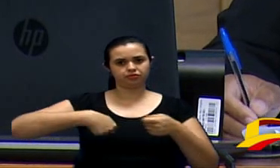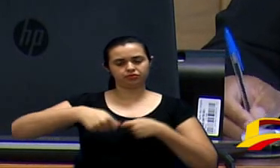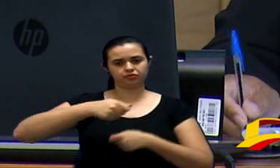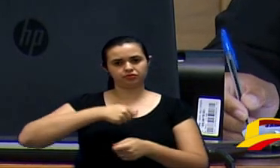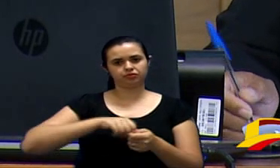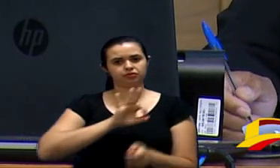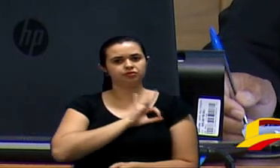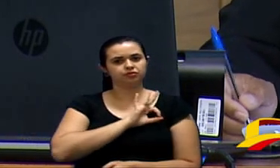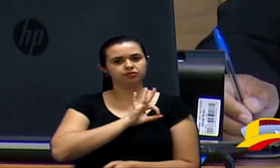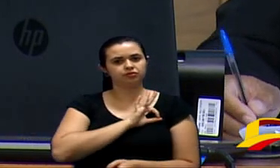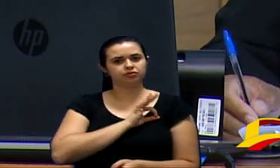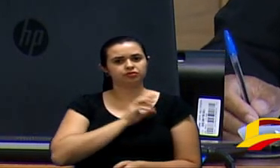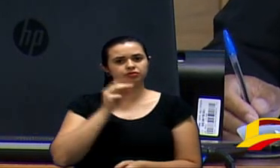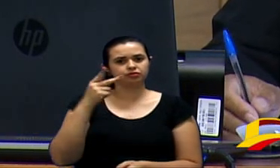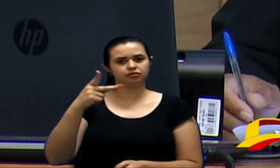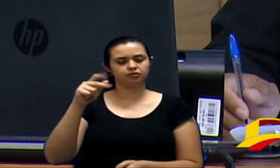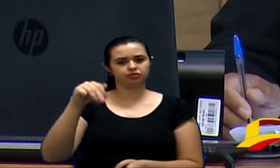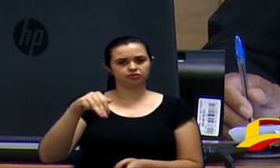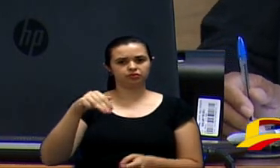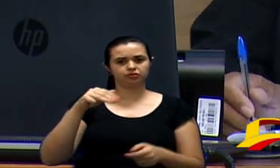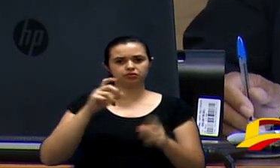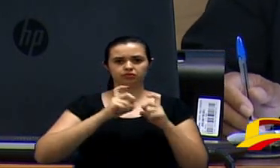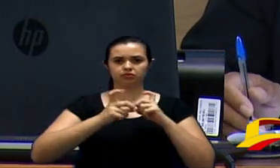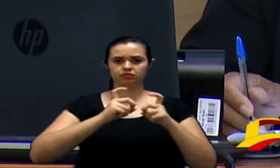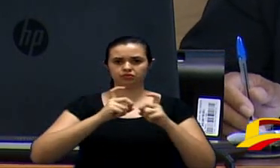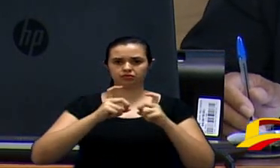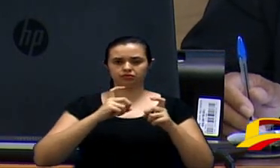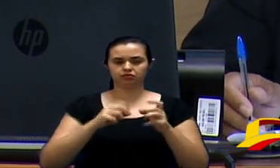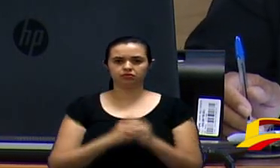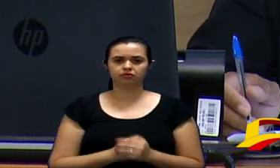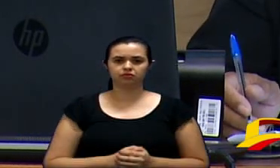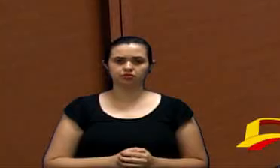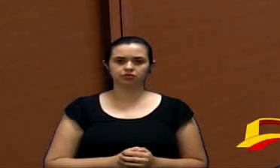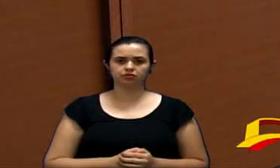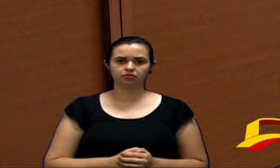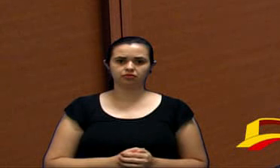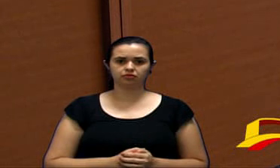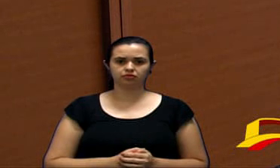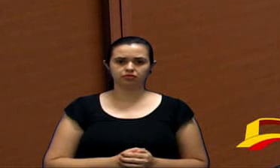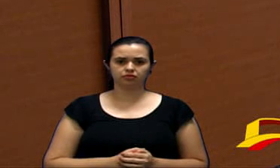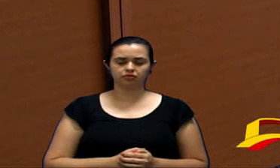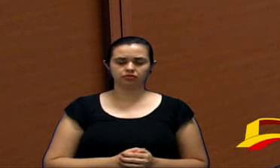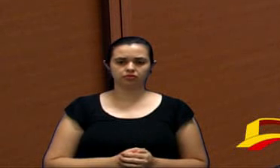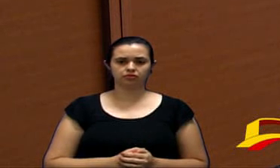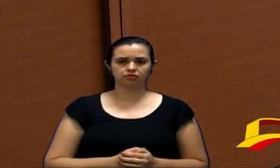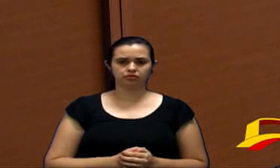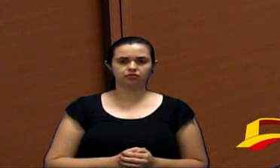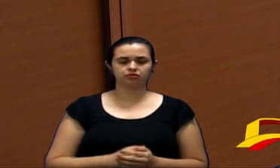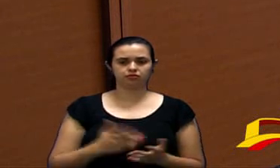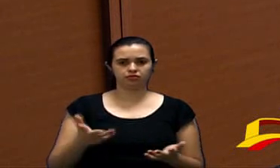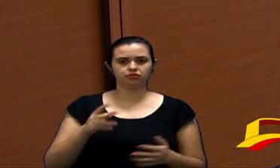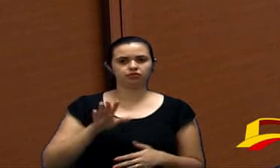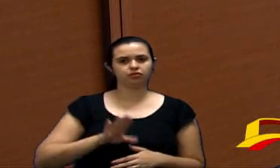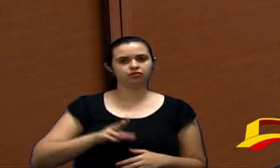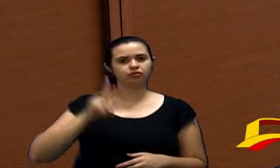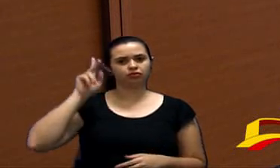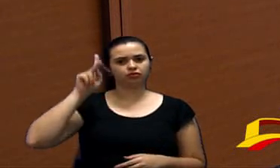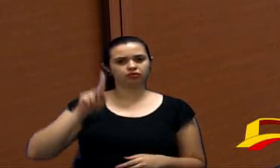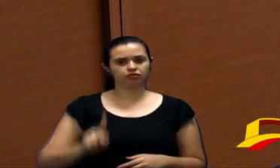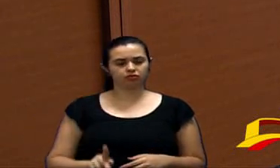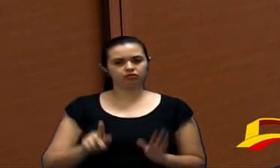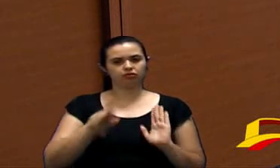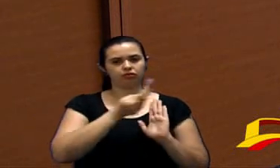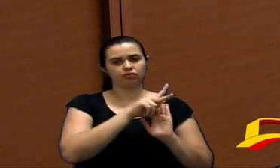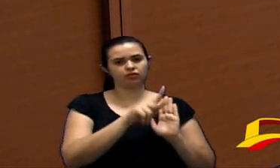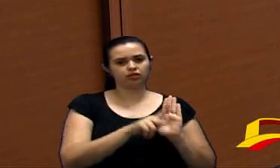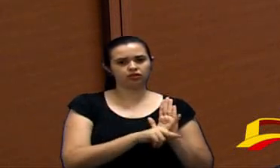Militar e da outras providências. Eu coloco em discussão. Peço palavra, senhor presidente. Senhor presidente, esse projeto de